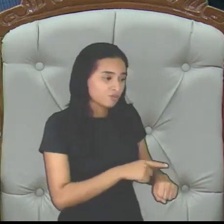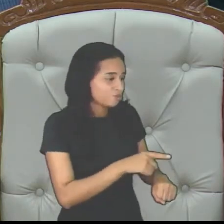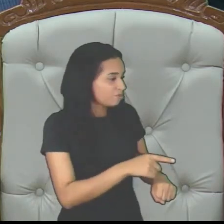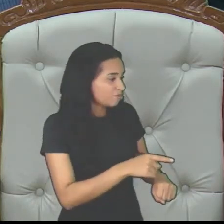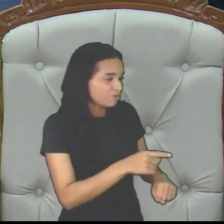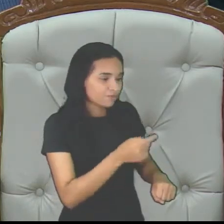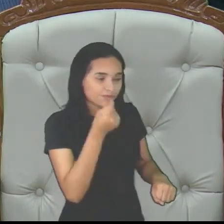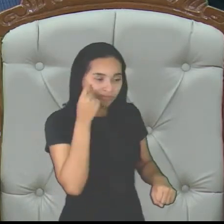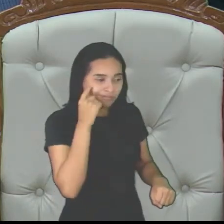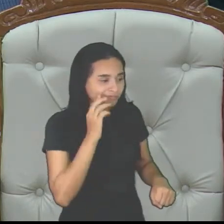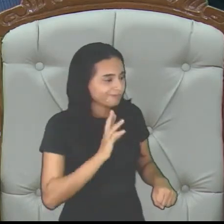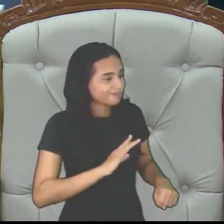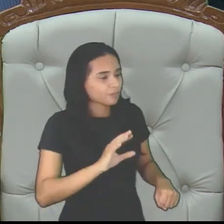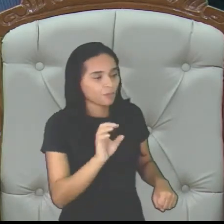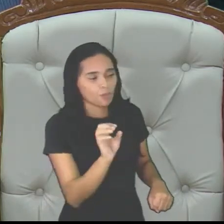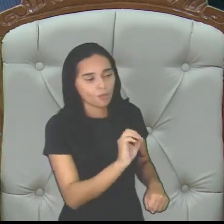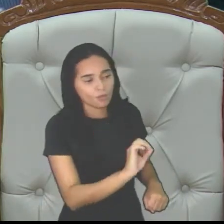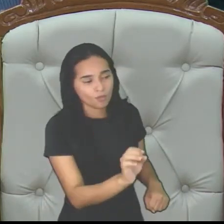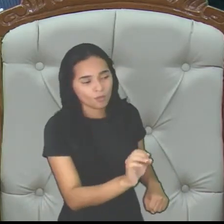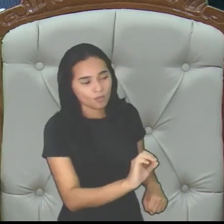imaginais.